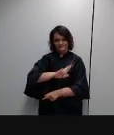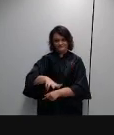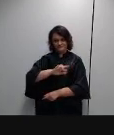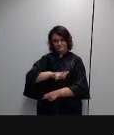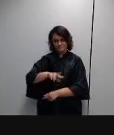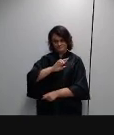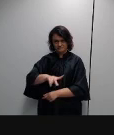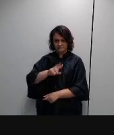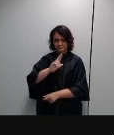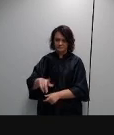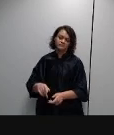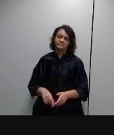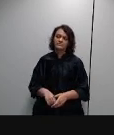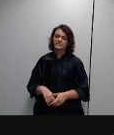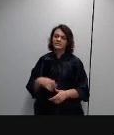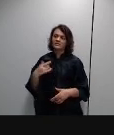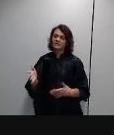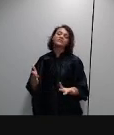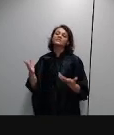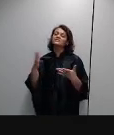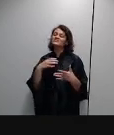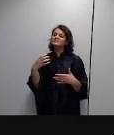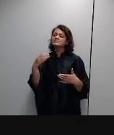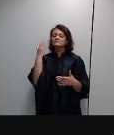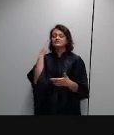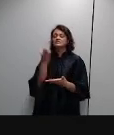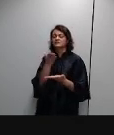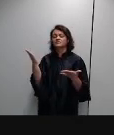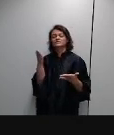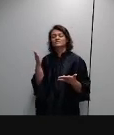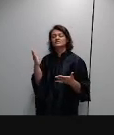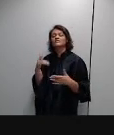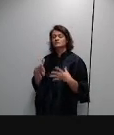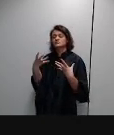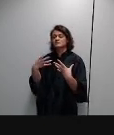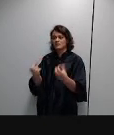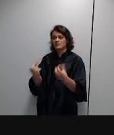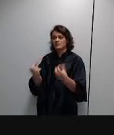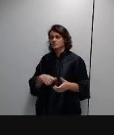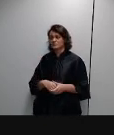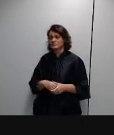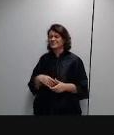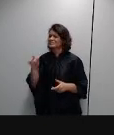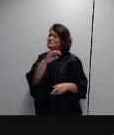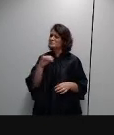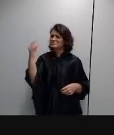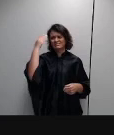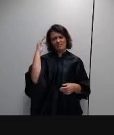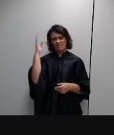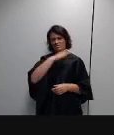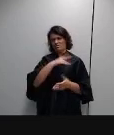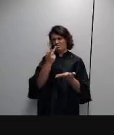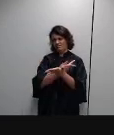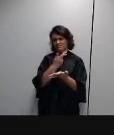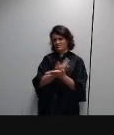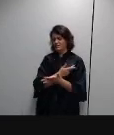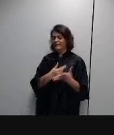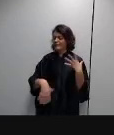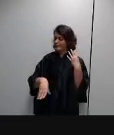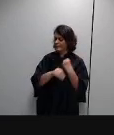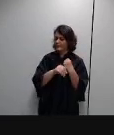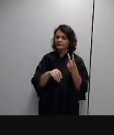lápis então o corrigido Jackson Feliz aderiu a essa pose ficou tudo errado a emenda à